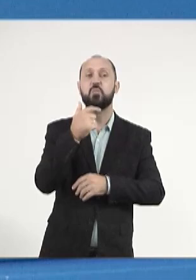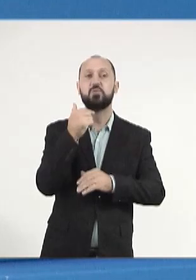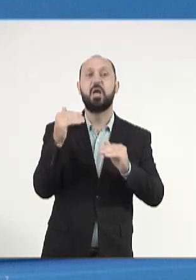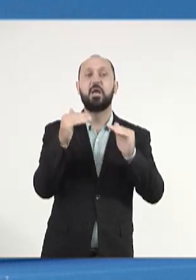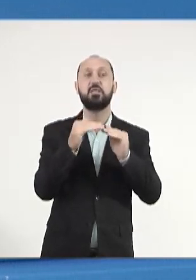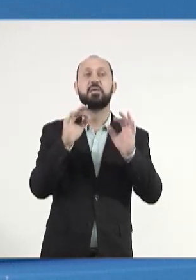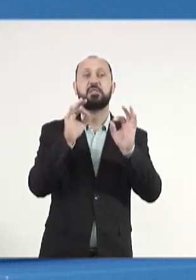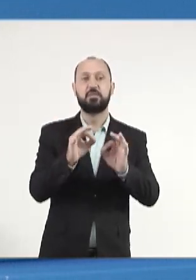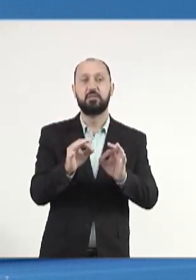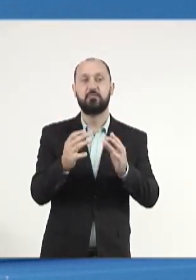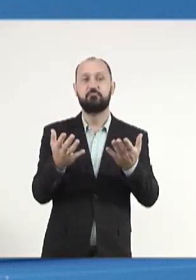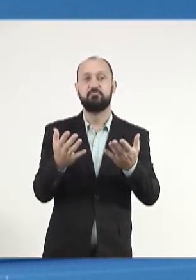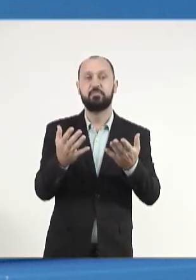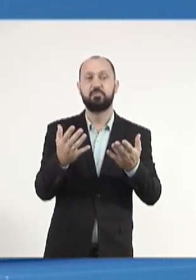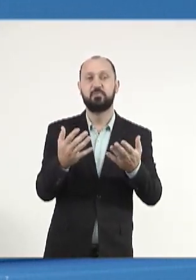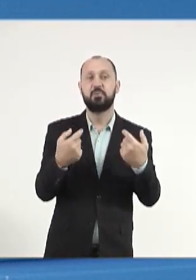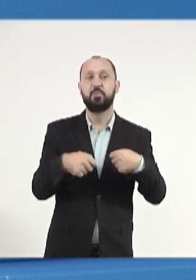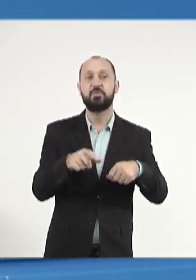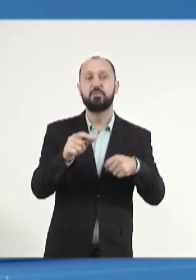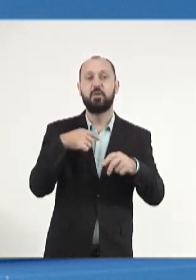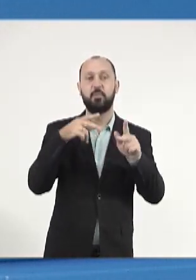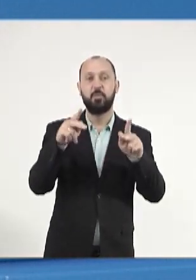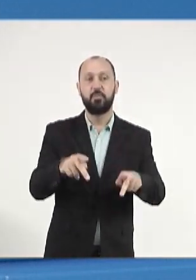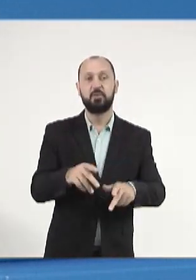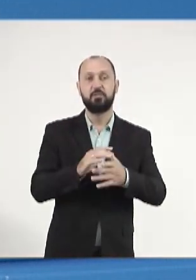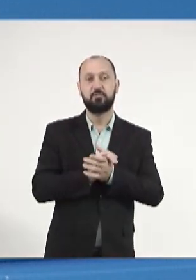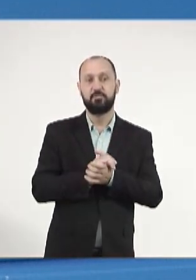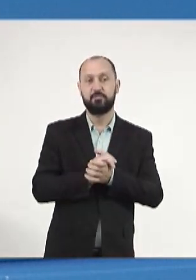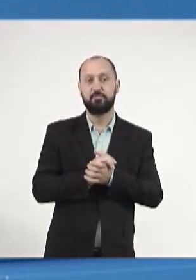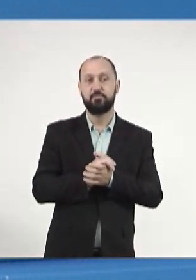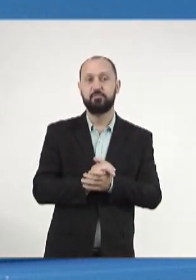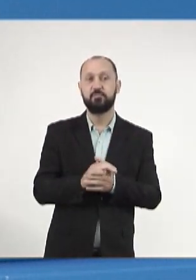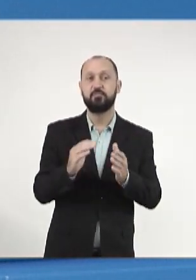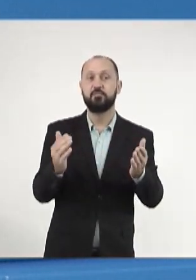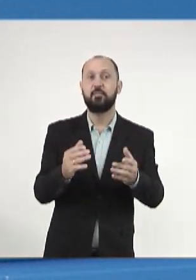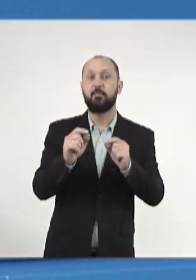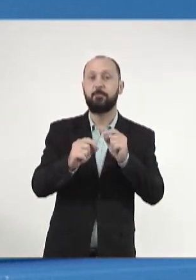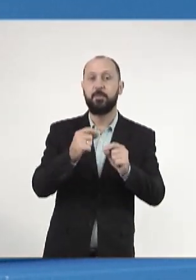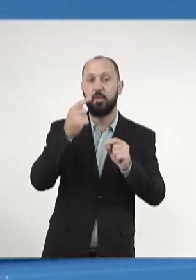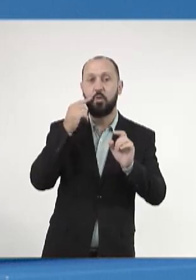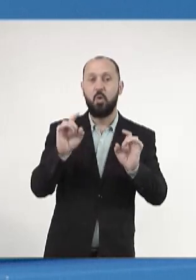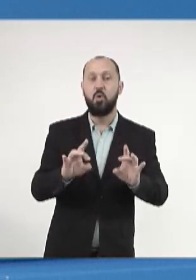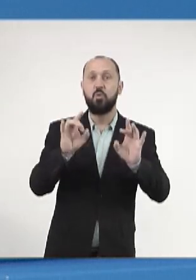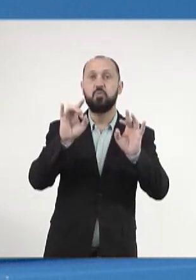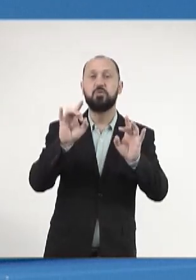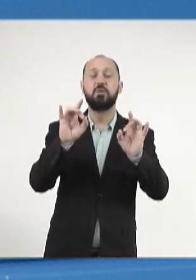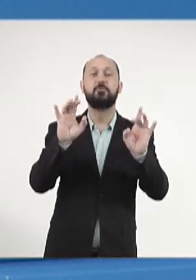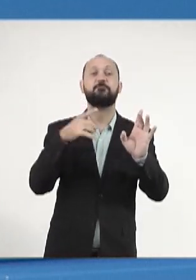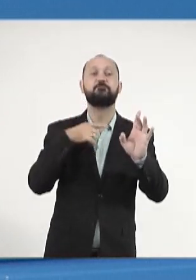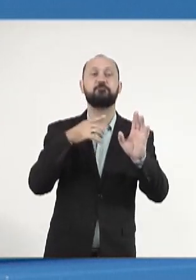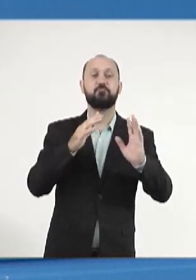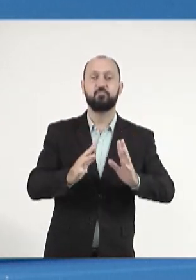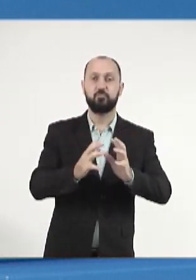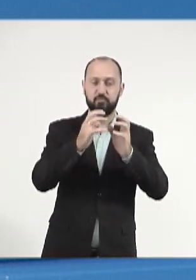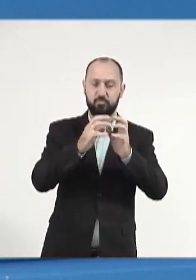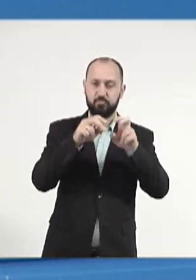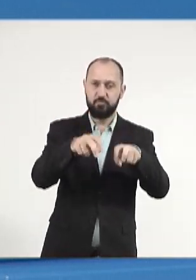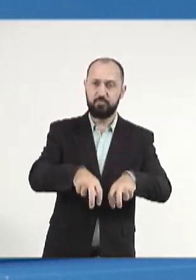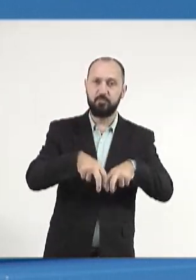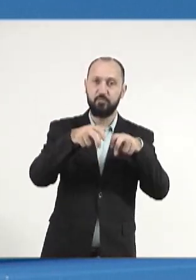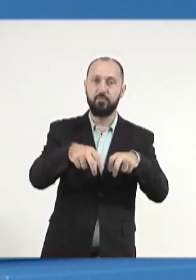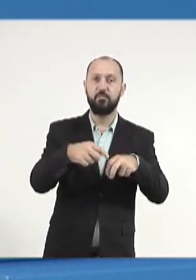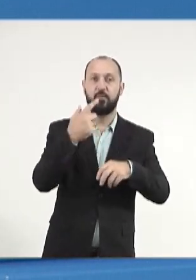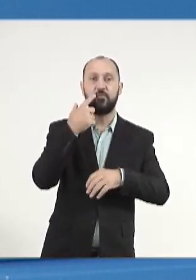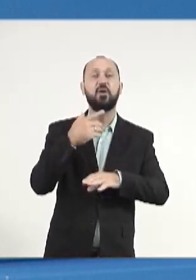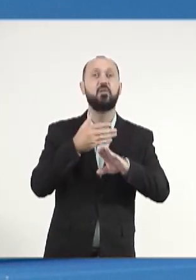atende de maneira adequada às necessidades da população. Agora, sobre essa questão especial, sobre a situação especial dos conflitos agrários, quero